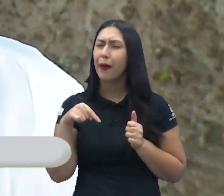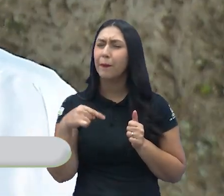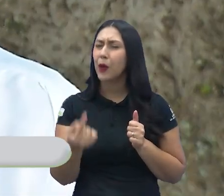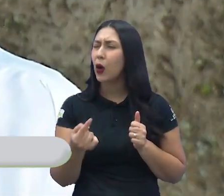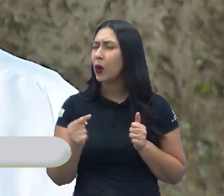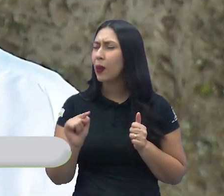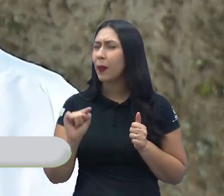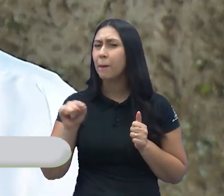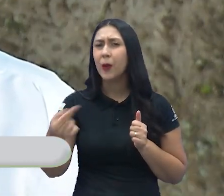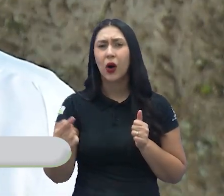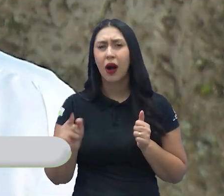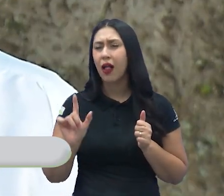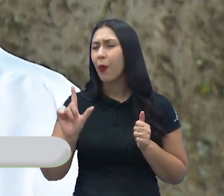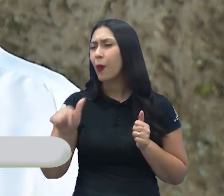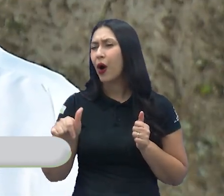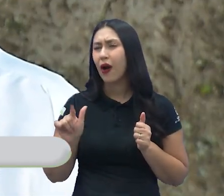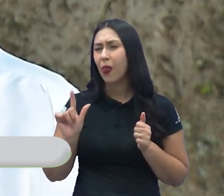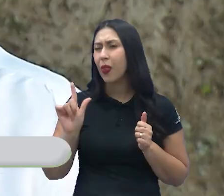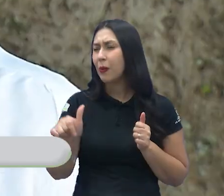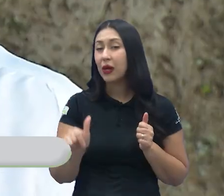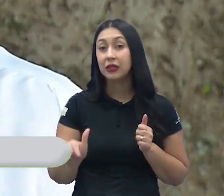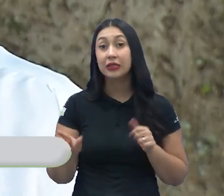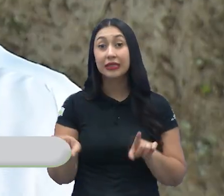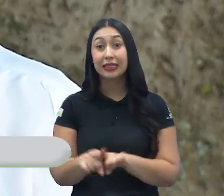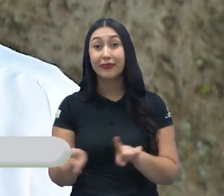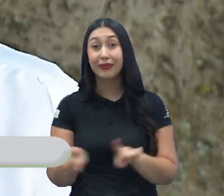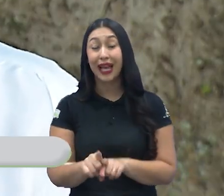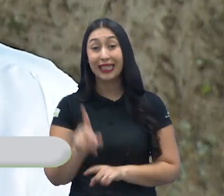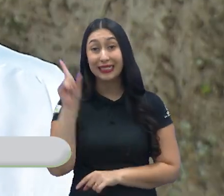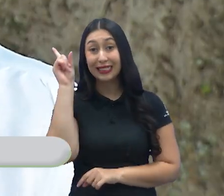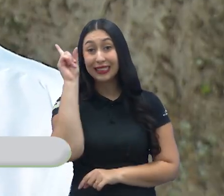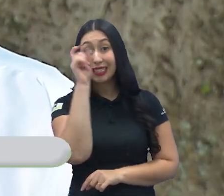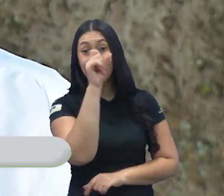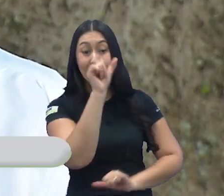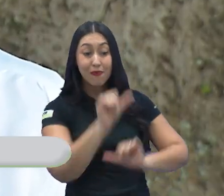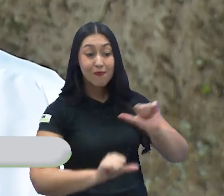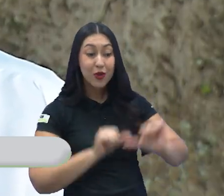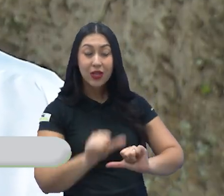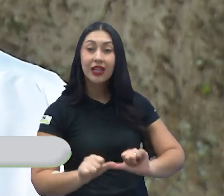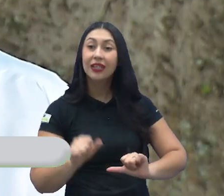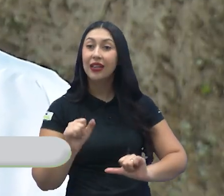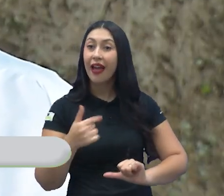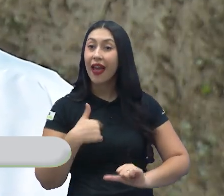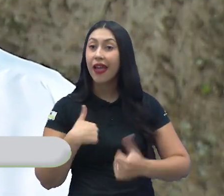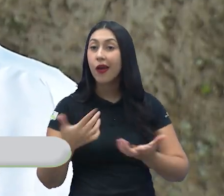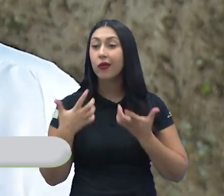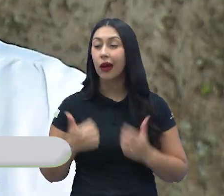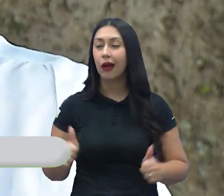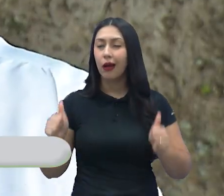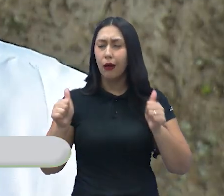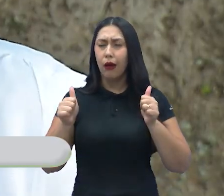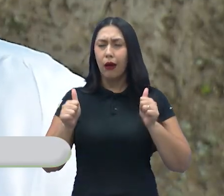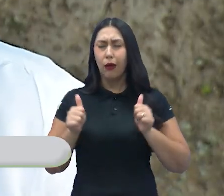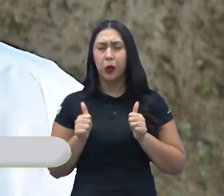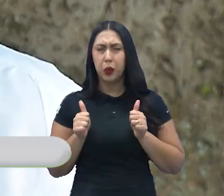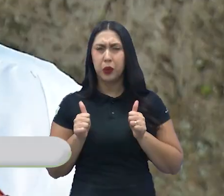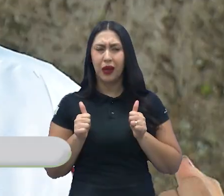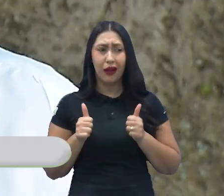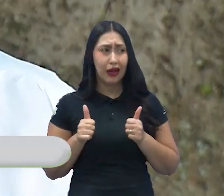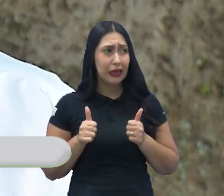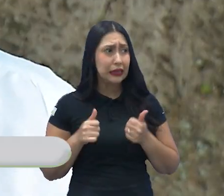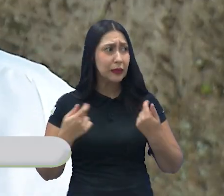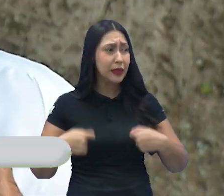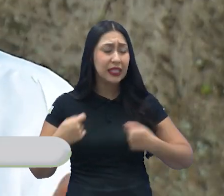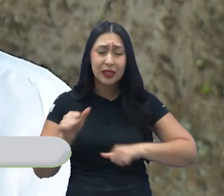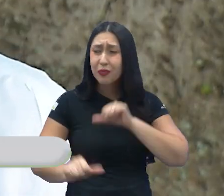dificuldade, mudanças, eu tenho muita dificuldade com mudanças. Se eu entrar na minha zona de conforto ali, acabou. Então, se eu tiver que mudar, eu